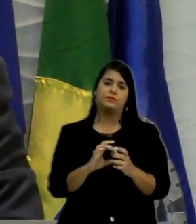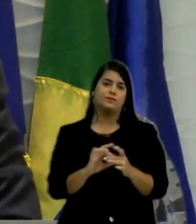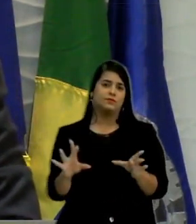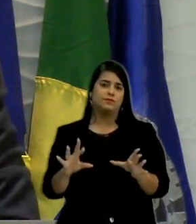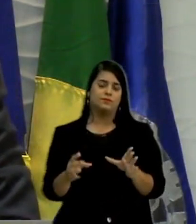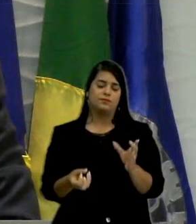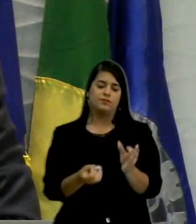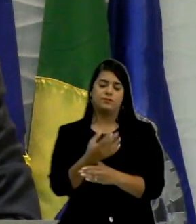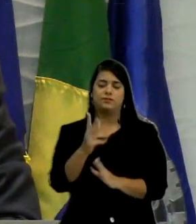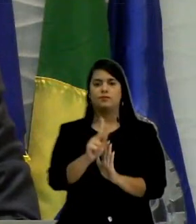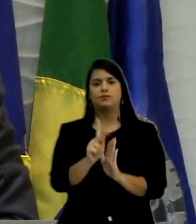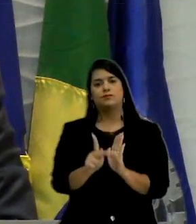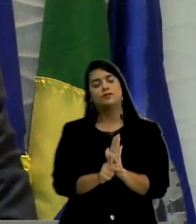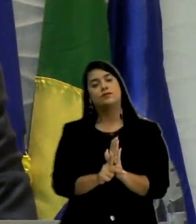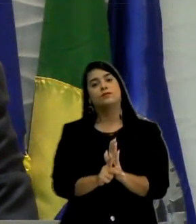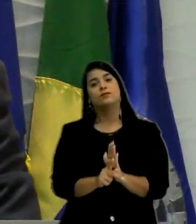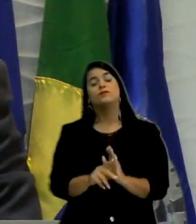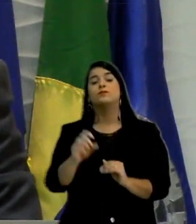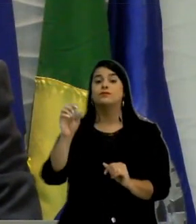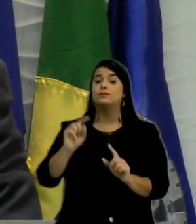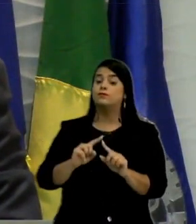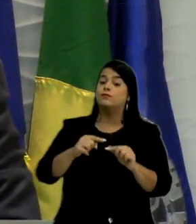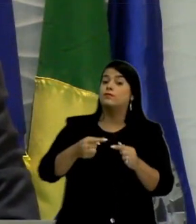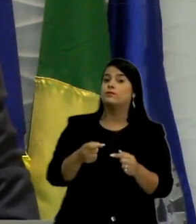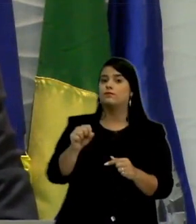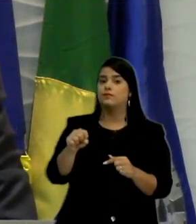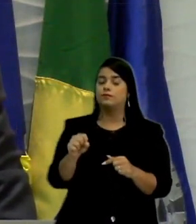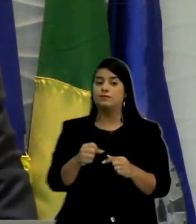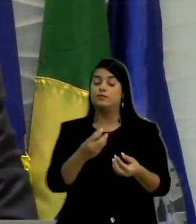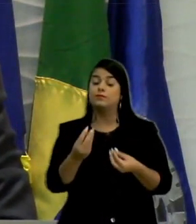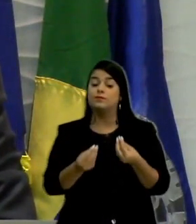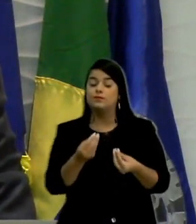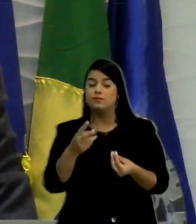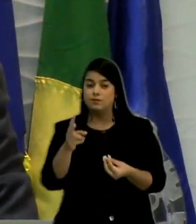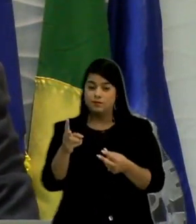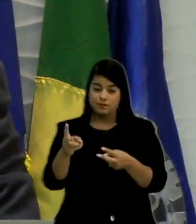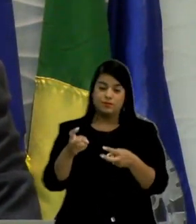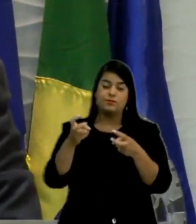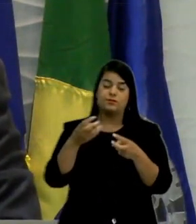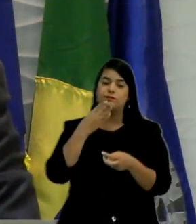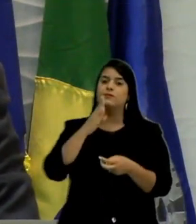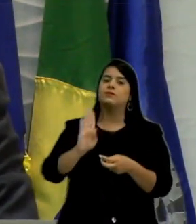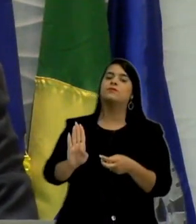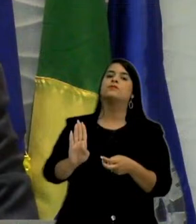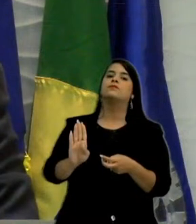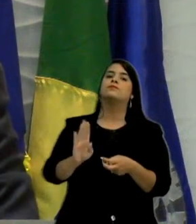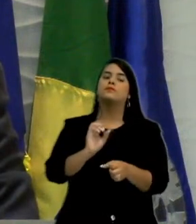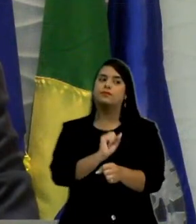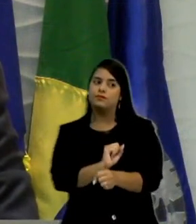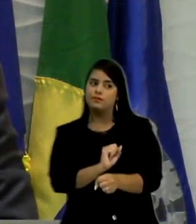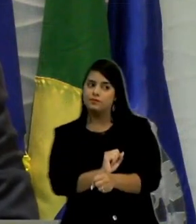elaborar o projeto. E que assim verificar a possibilidade e é uma promessa. Espero